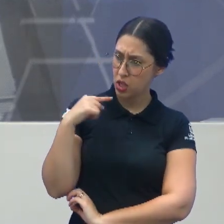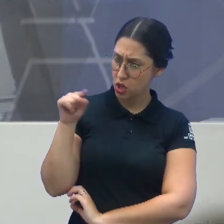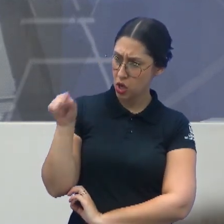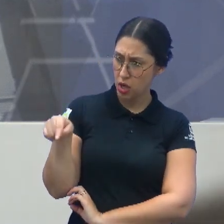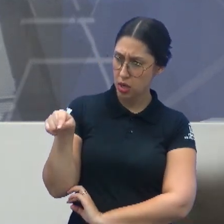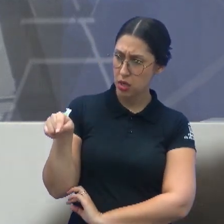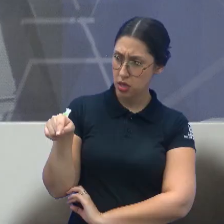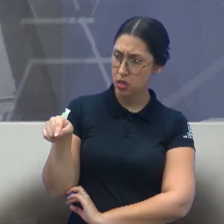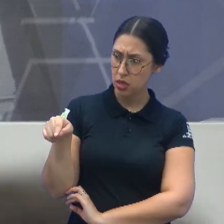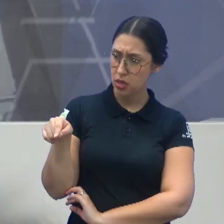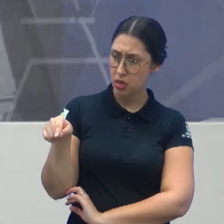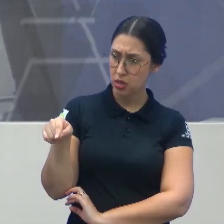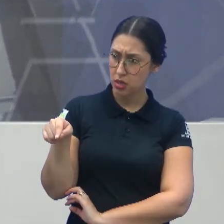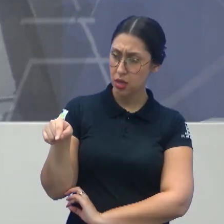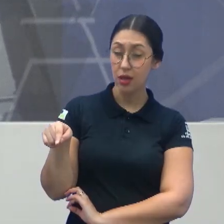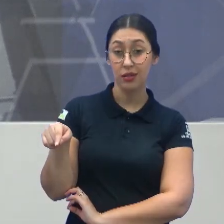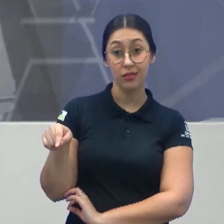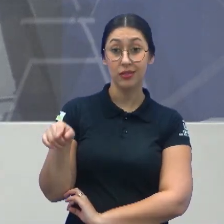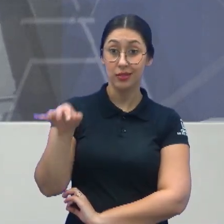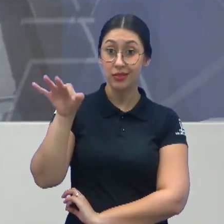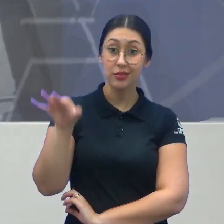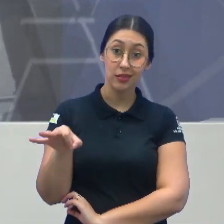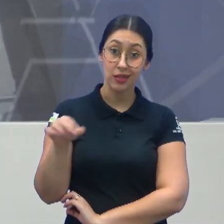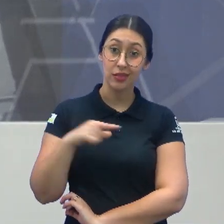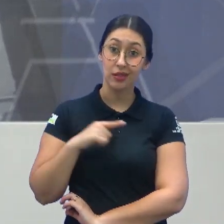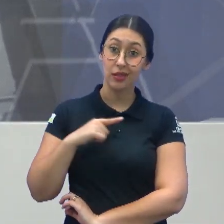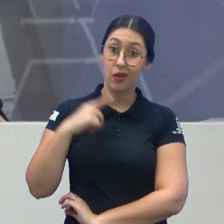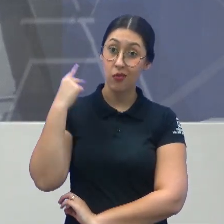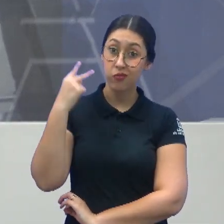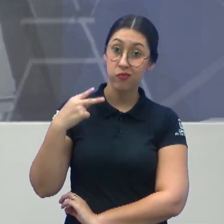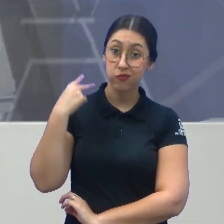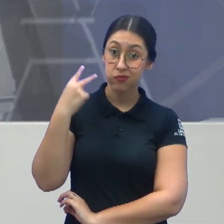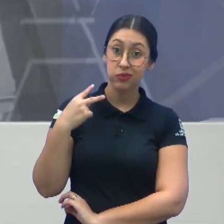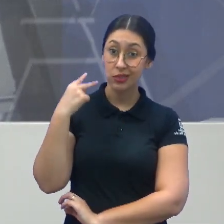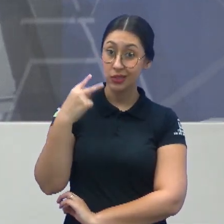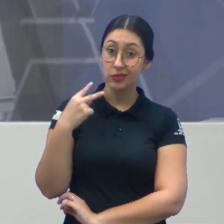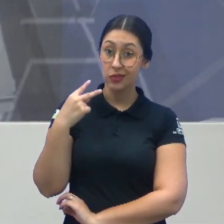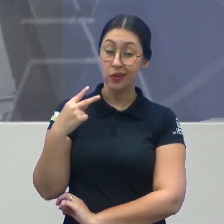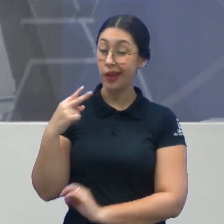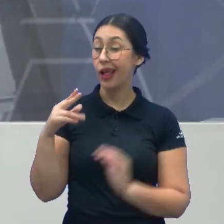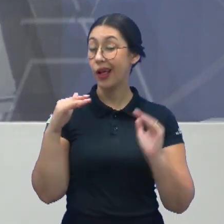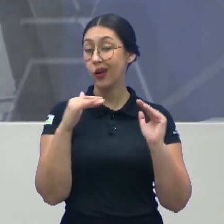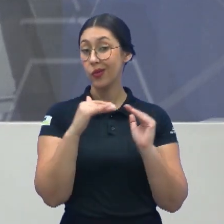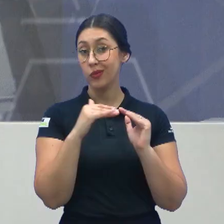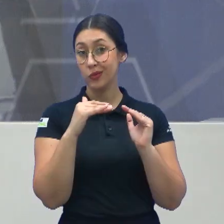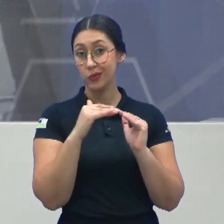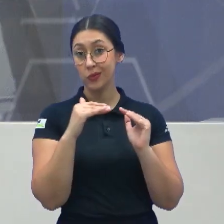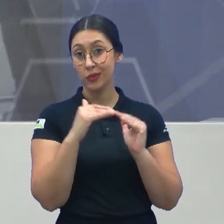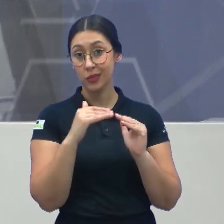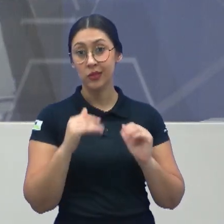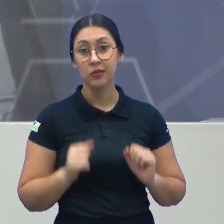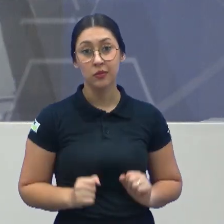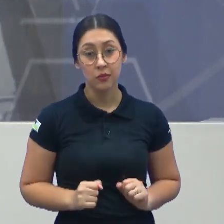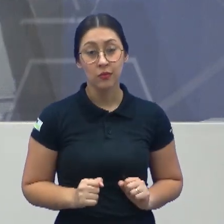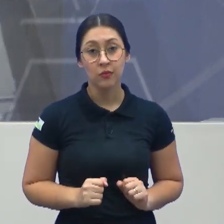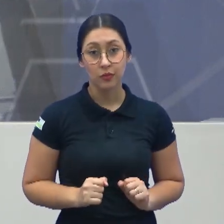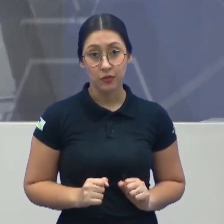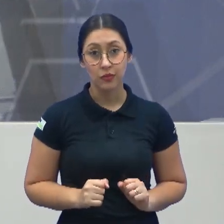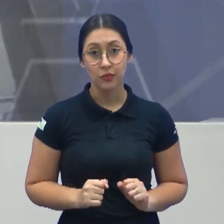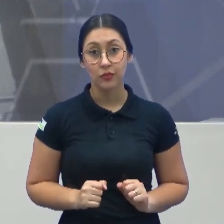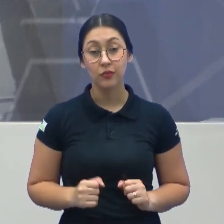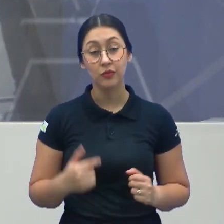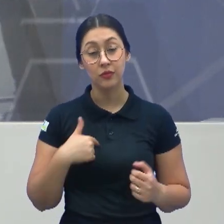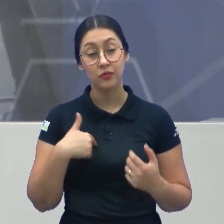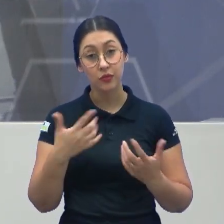que, com certeza, queria um vereador que diz amém para ele aqui na tribuna. Aqui na Câmara. Quero